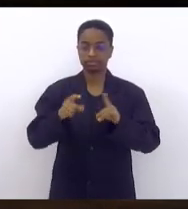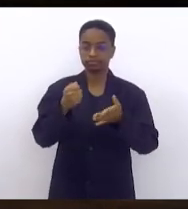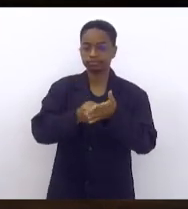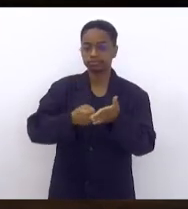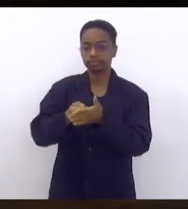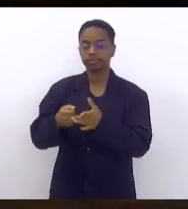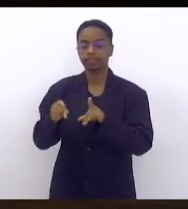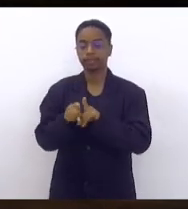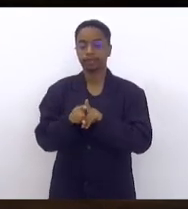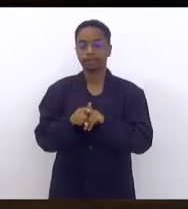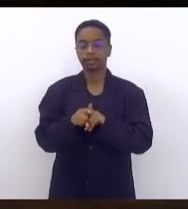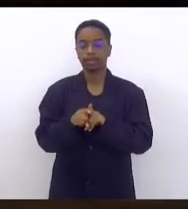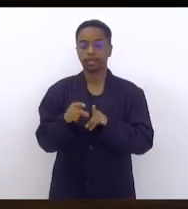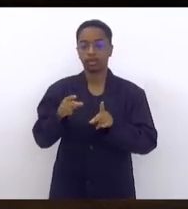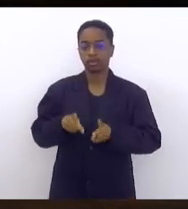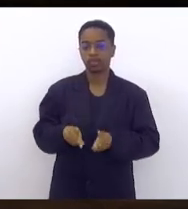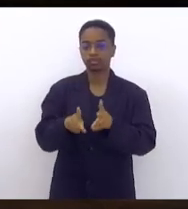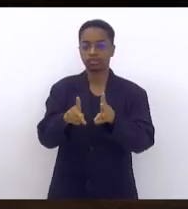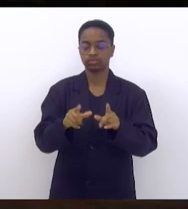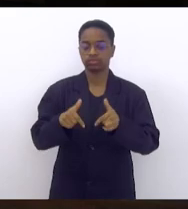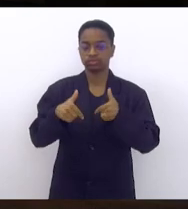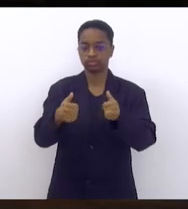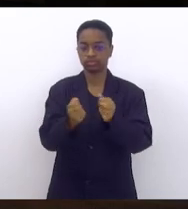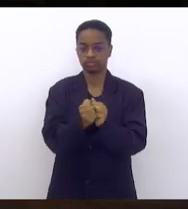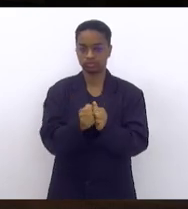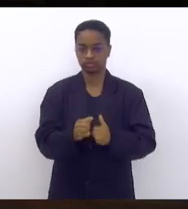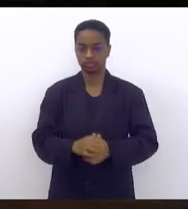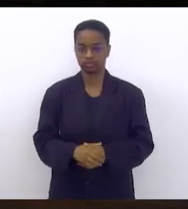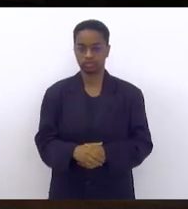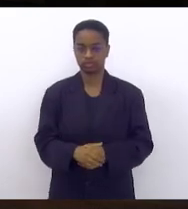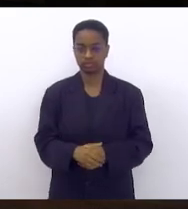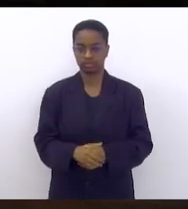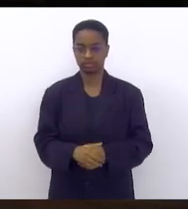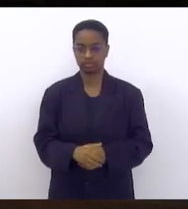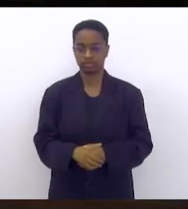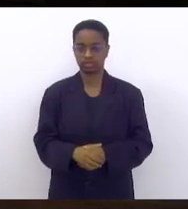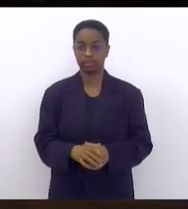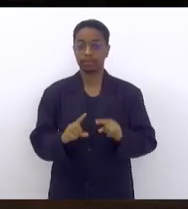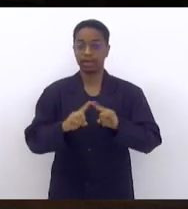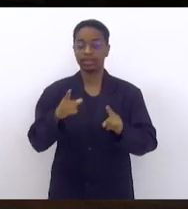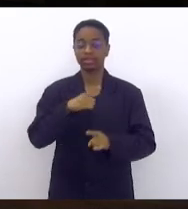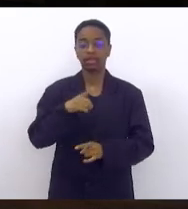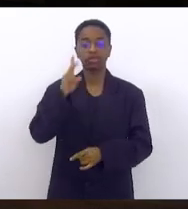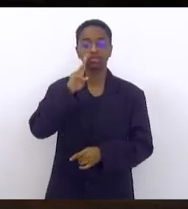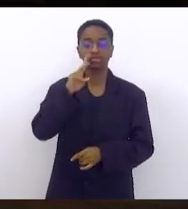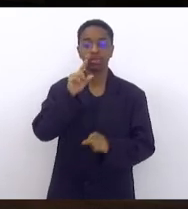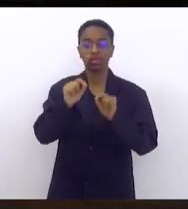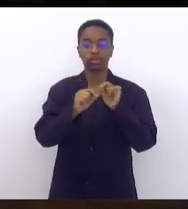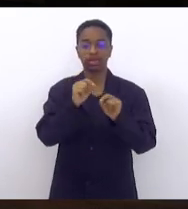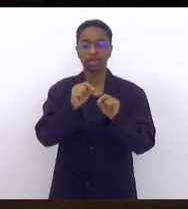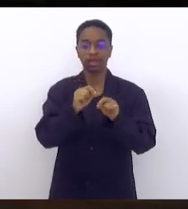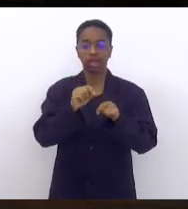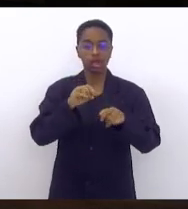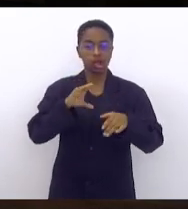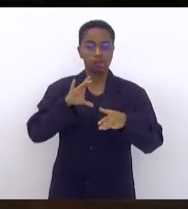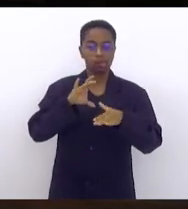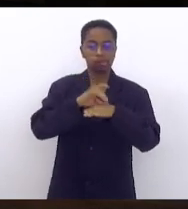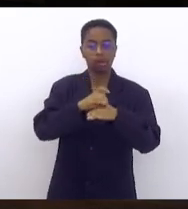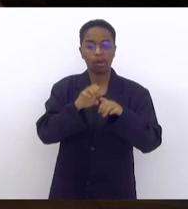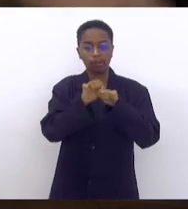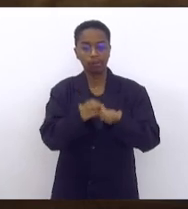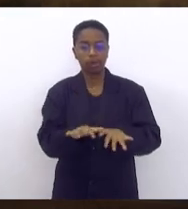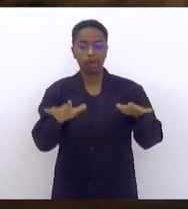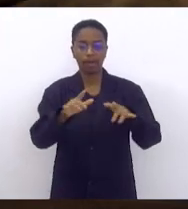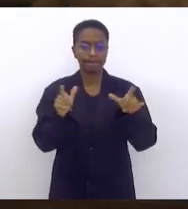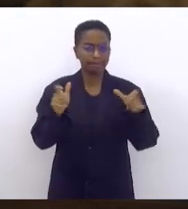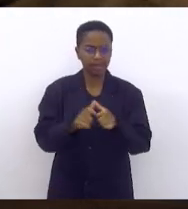vão levar essa batalha em frente. Com a academia é o seguinte: nós temos uma história de contaminação que não é pequena. Essa profissão, ela